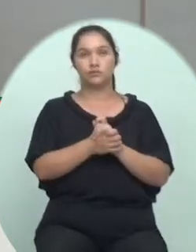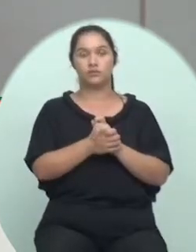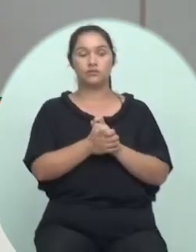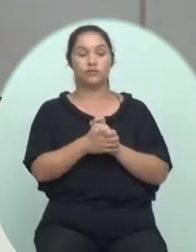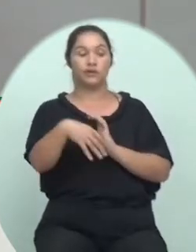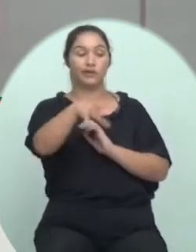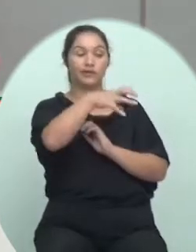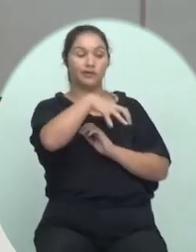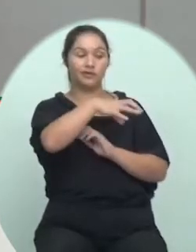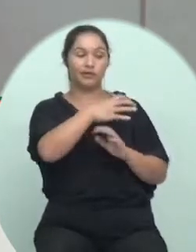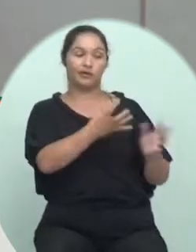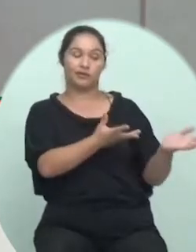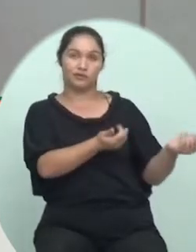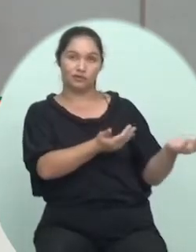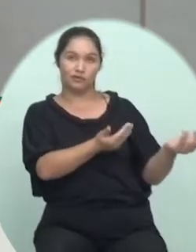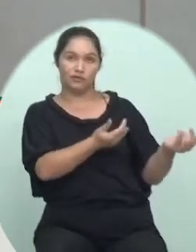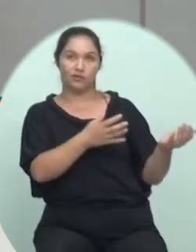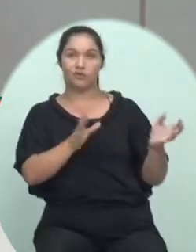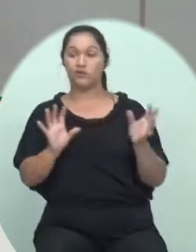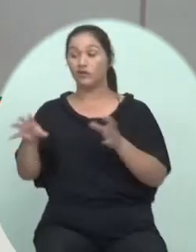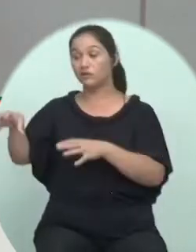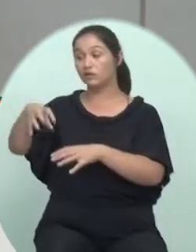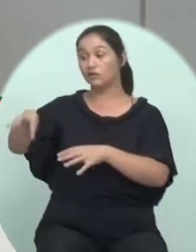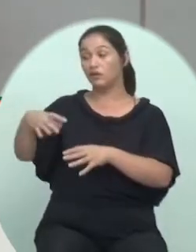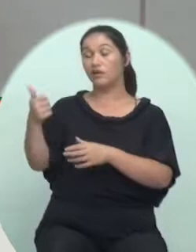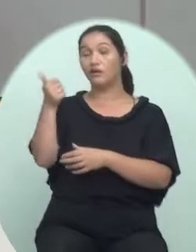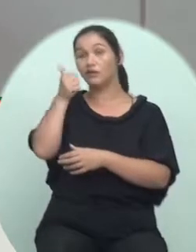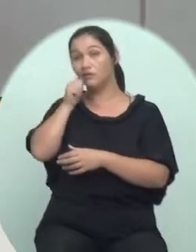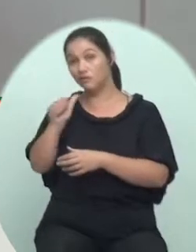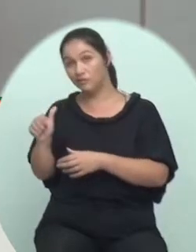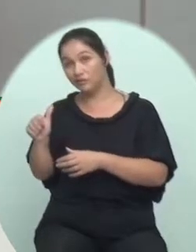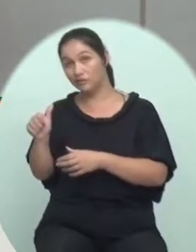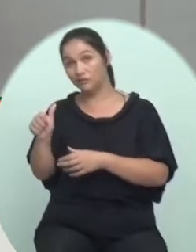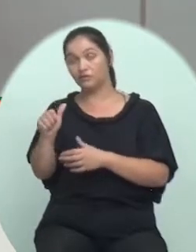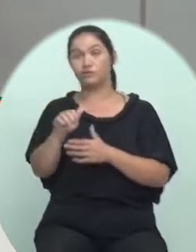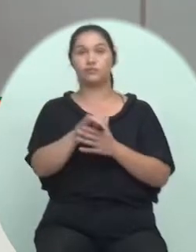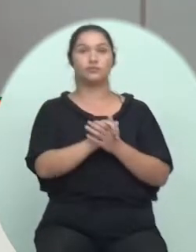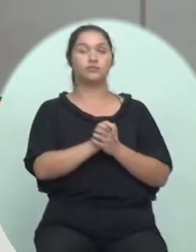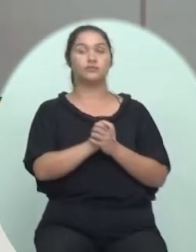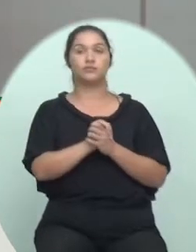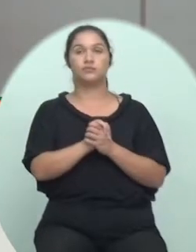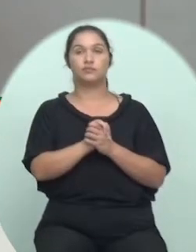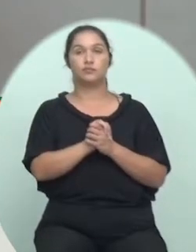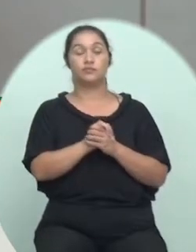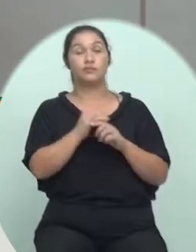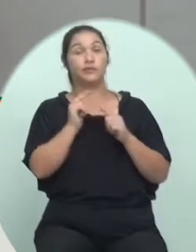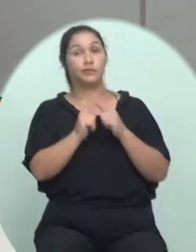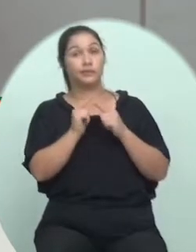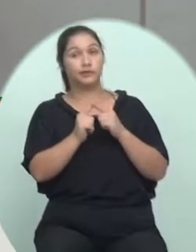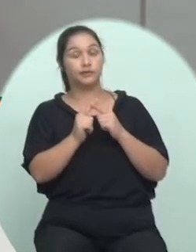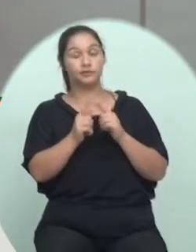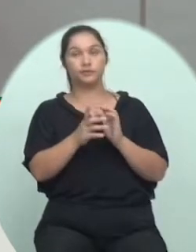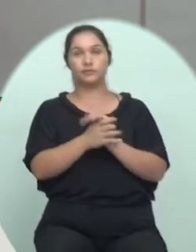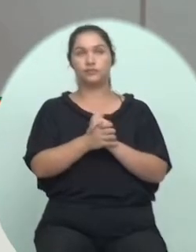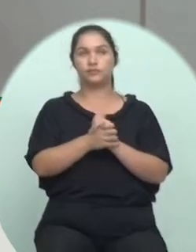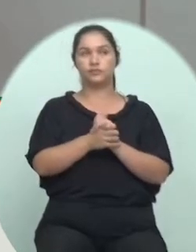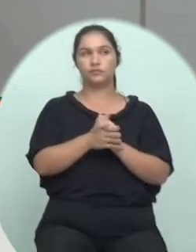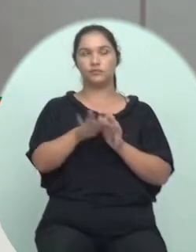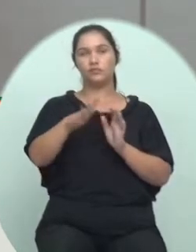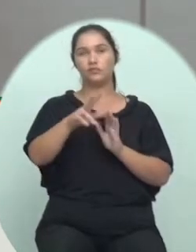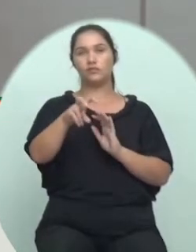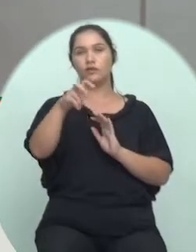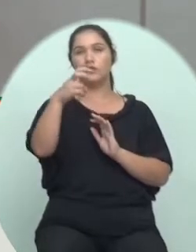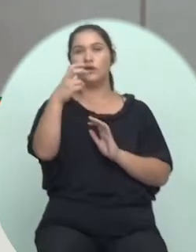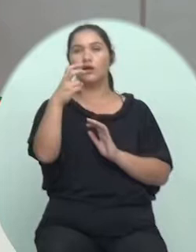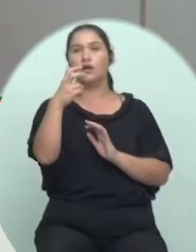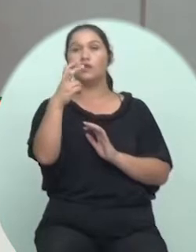para a juventude da nossa cidade, quanto também para as mulheres. Afinal de contas, cerca de 25%